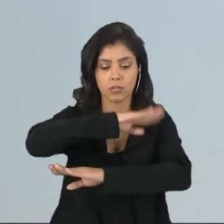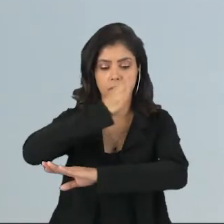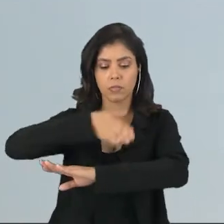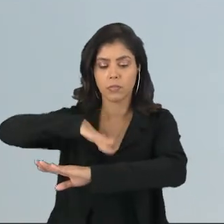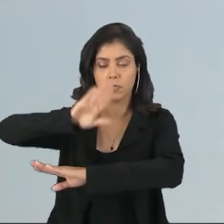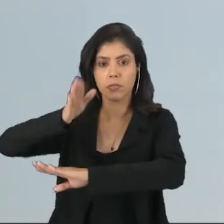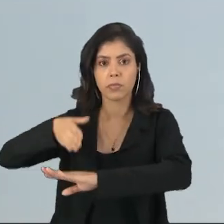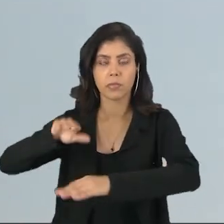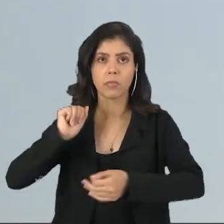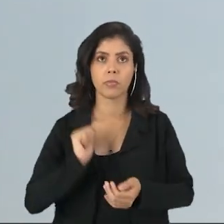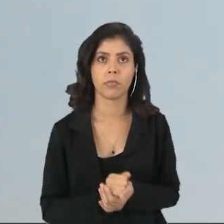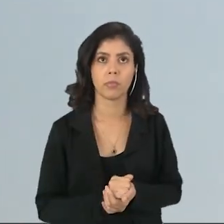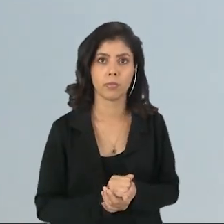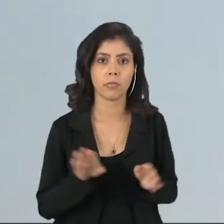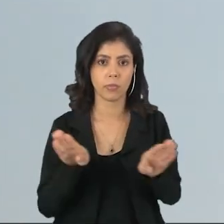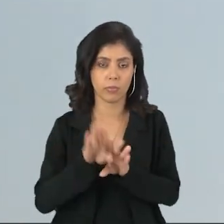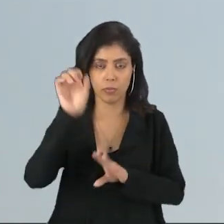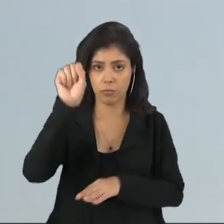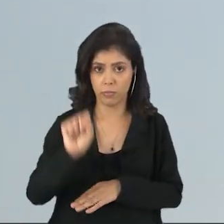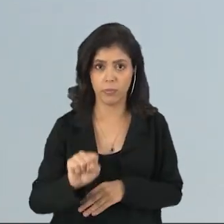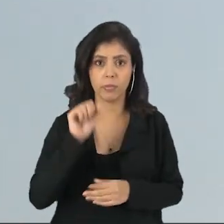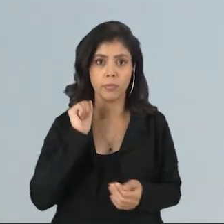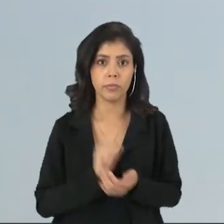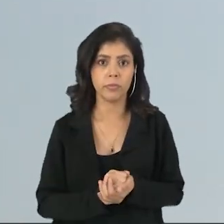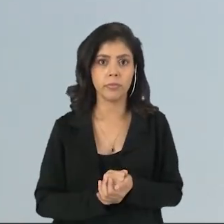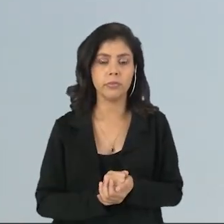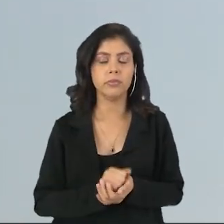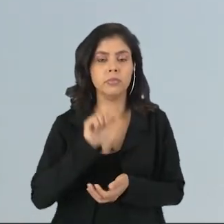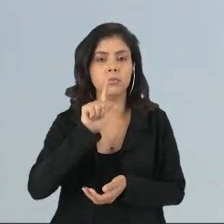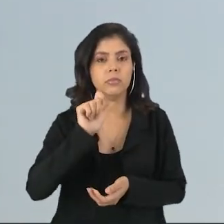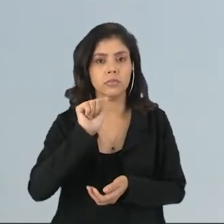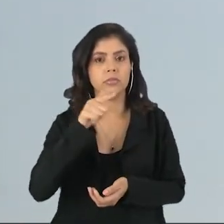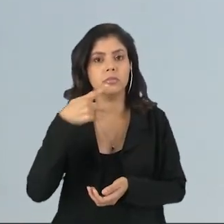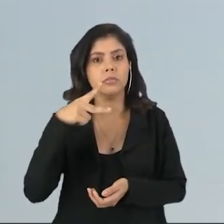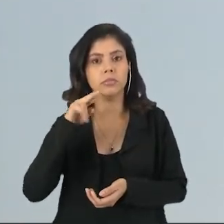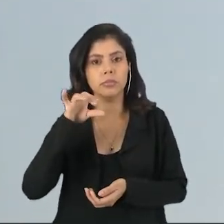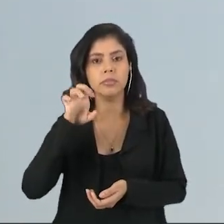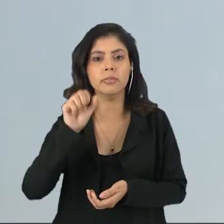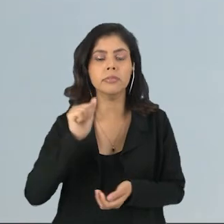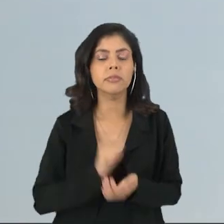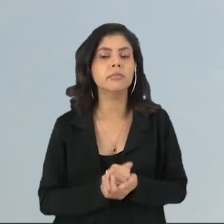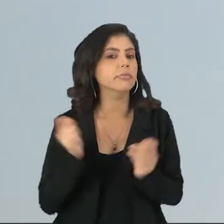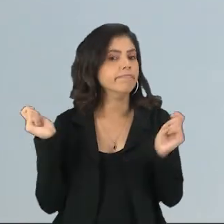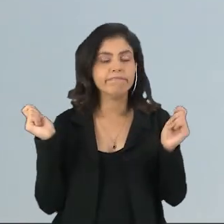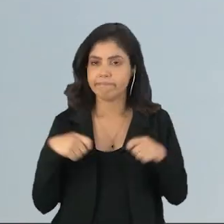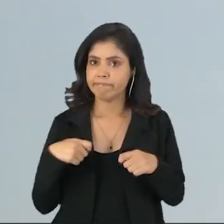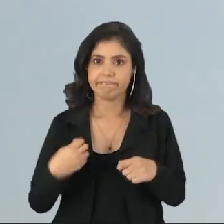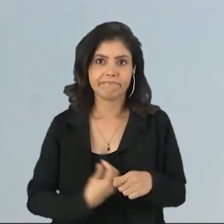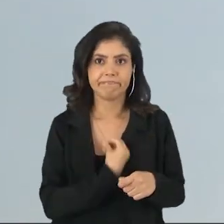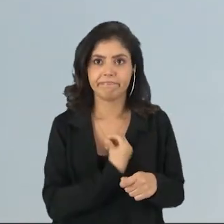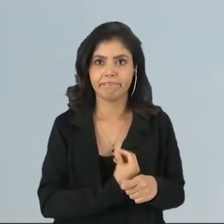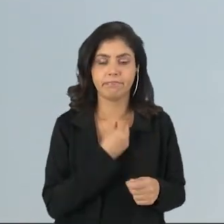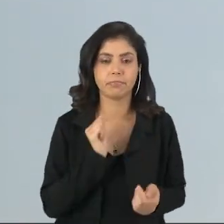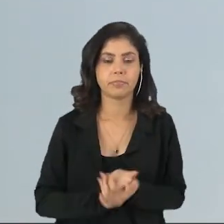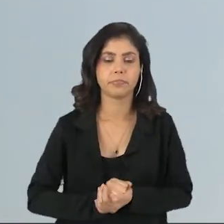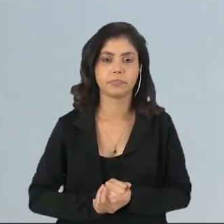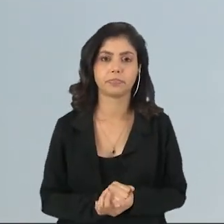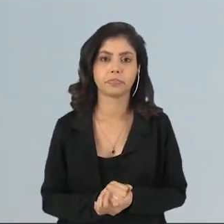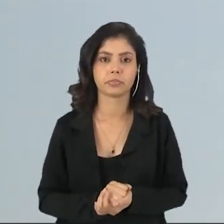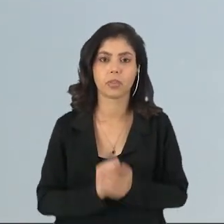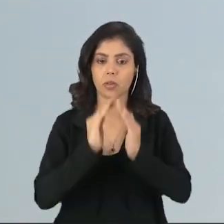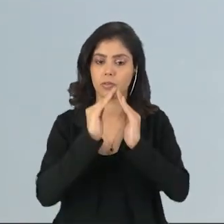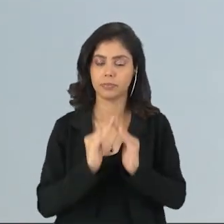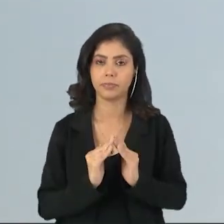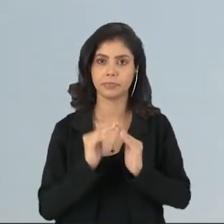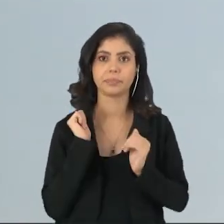também tem as regiões montanhosas, e também nas regiões ao sul, onde tem os Alpes, que também não é possível